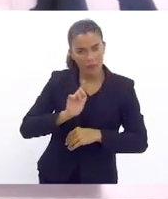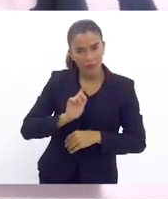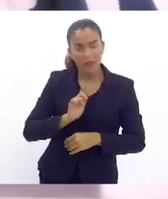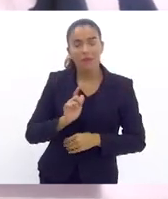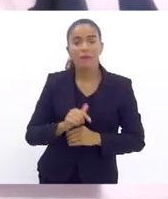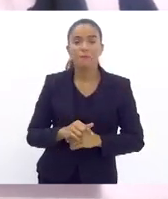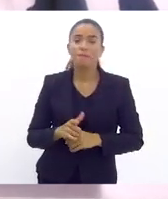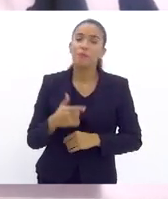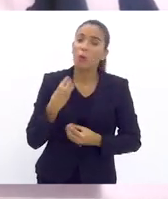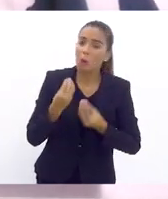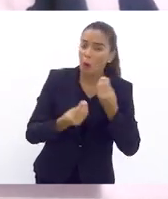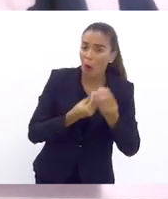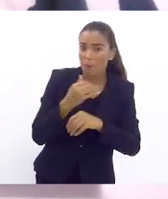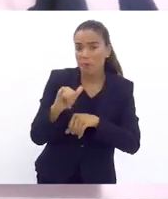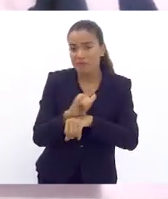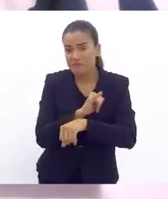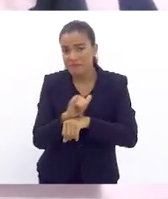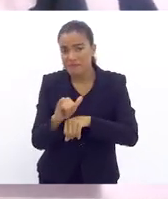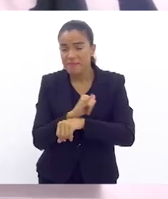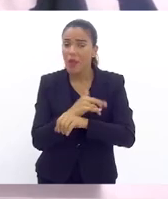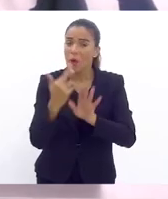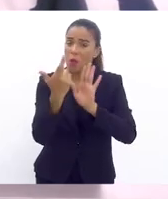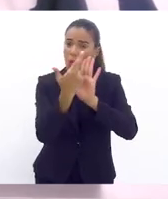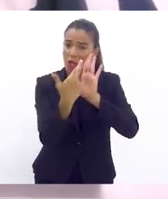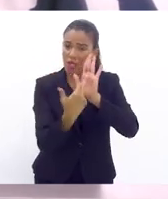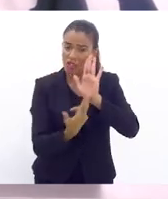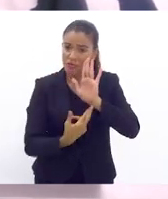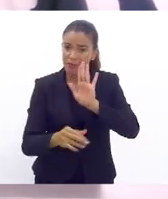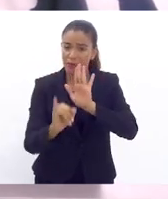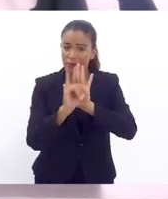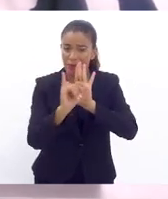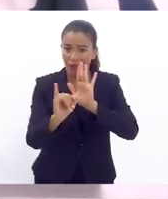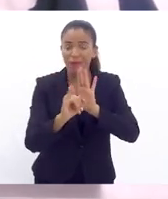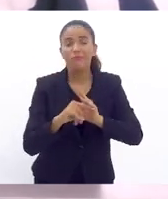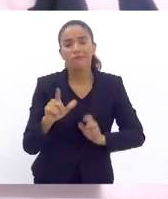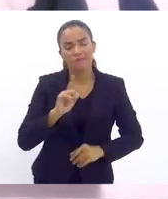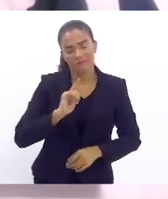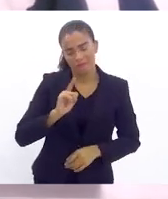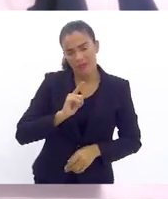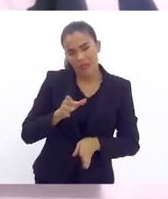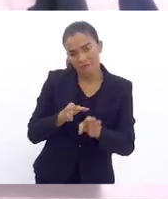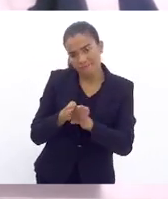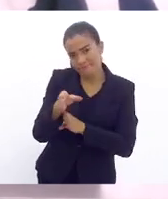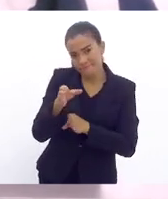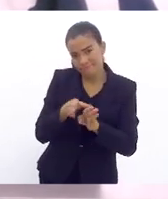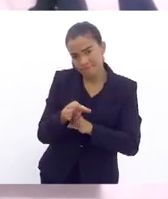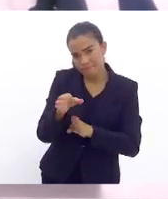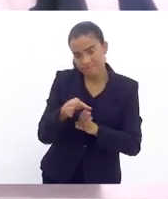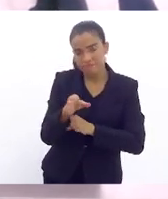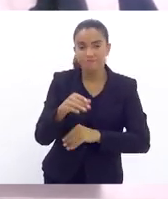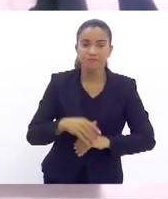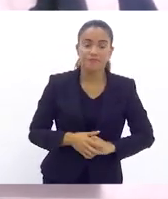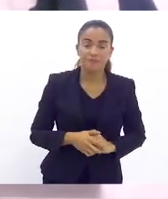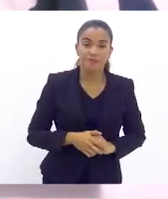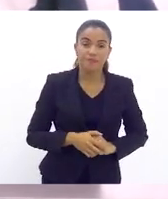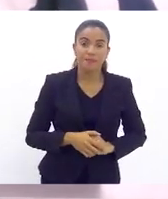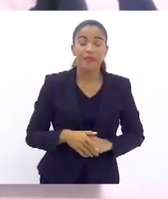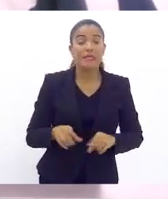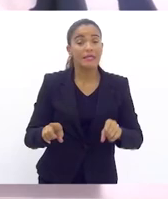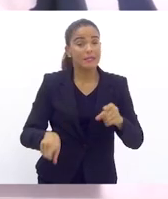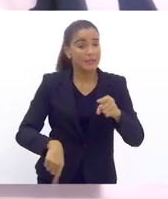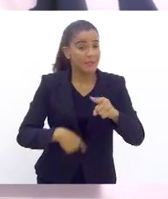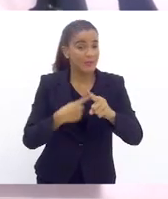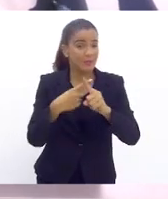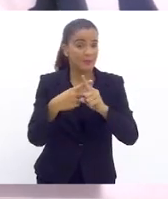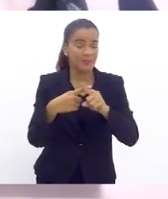será feito o regimento interno tem lá todas as hipóteses Além do